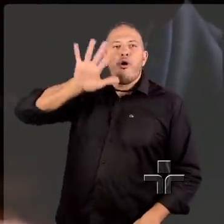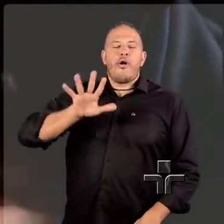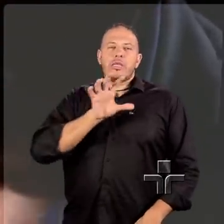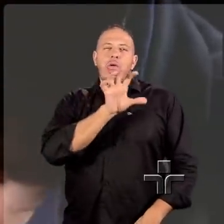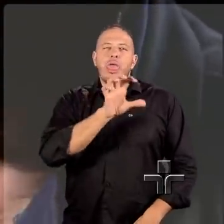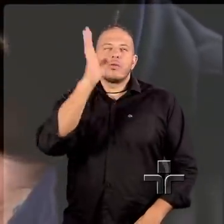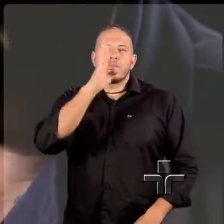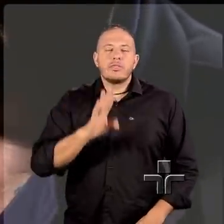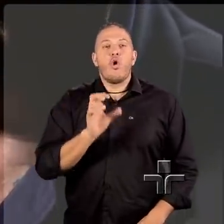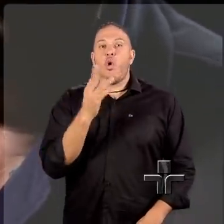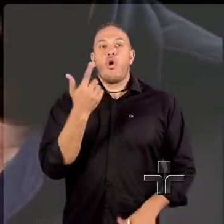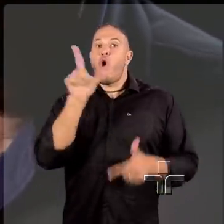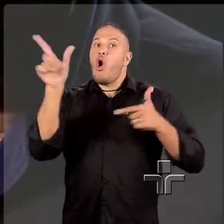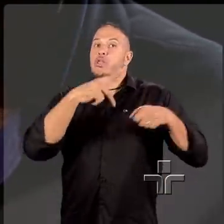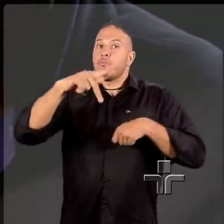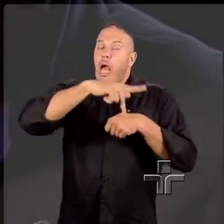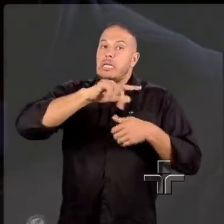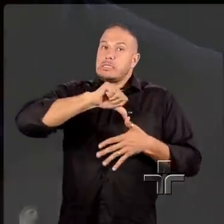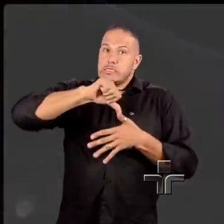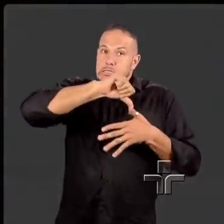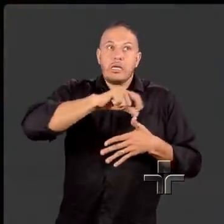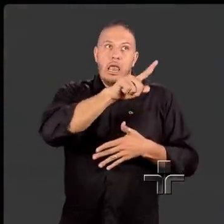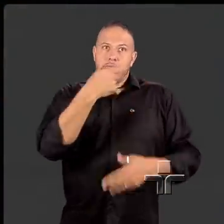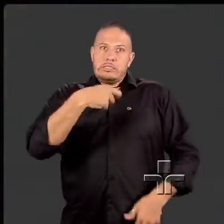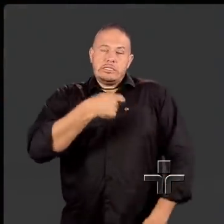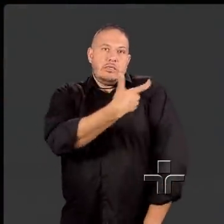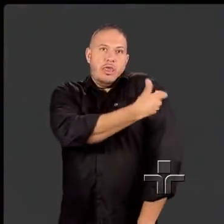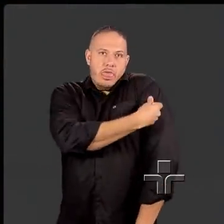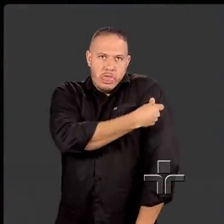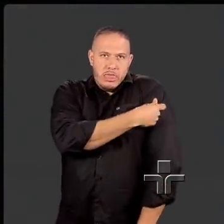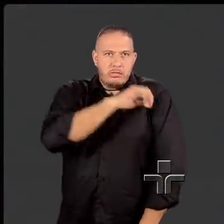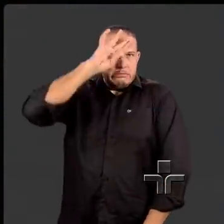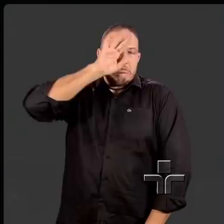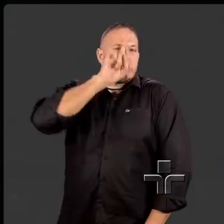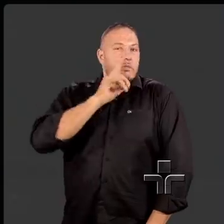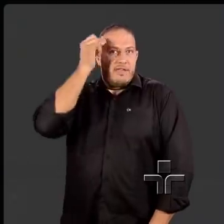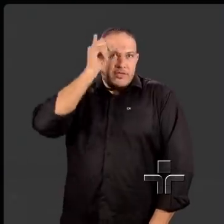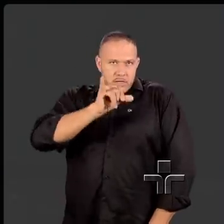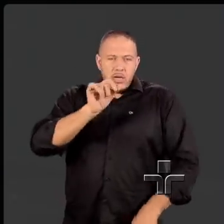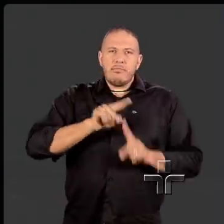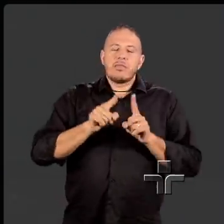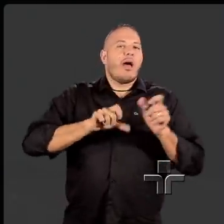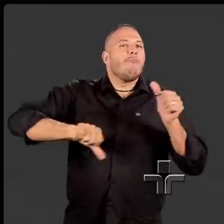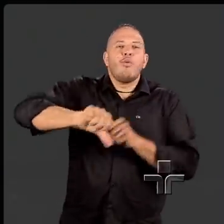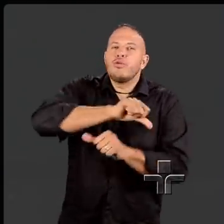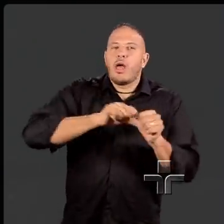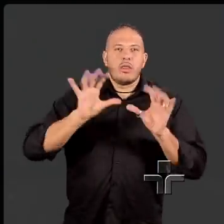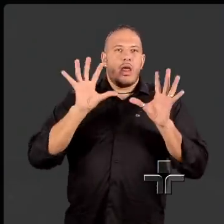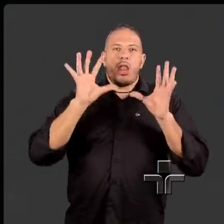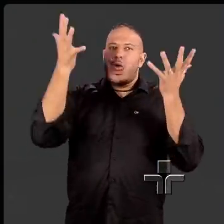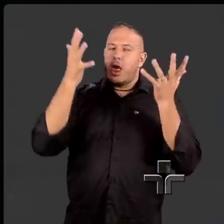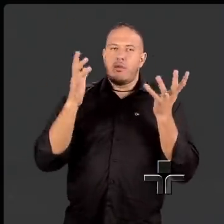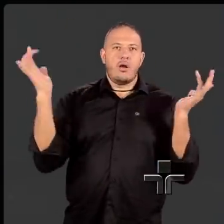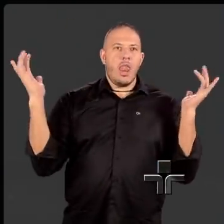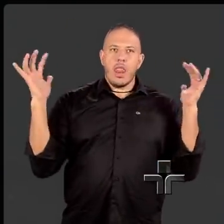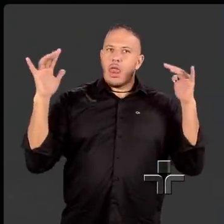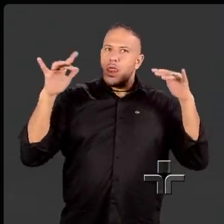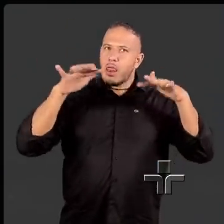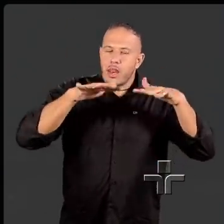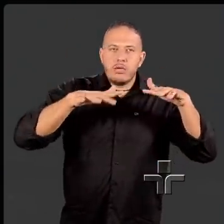centro-oeste ou em alguns países da América Latina. Não, as mudanças climáticas, a invasão das cidades nas